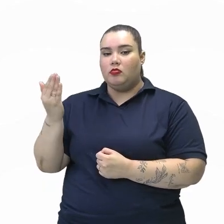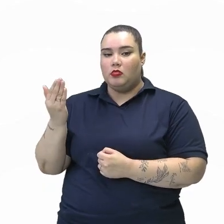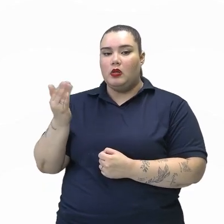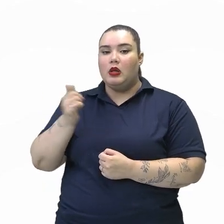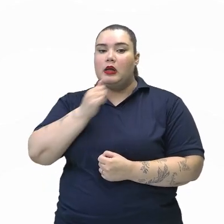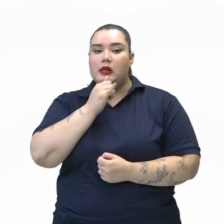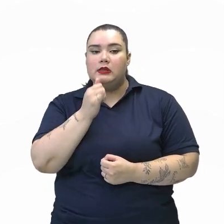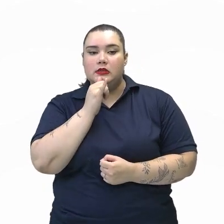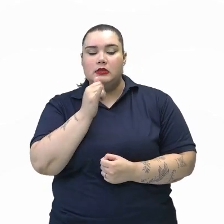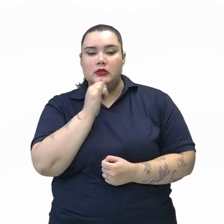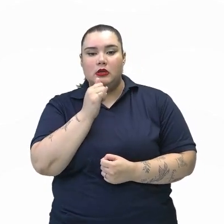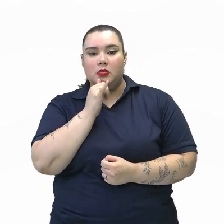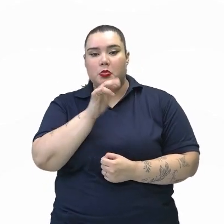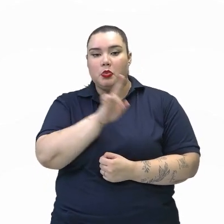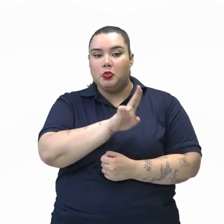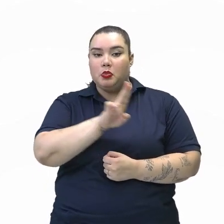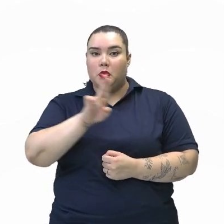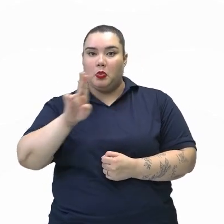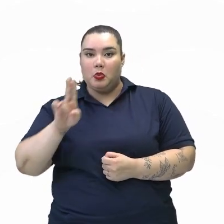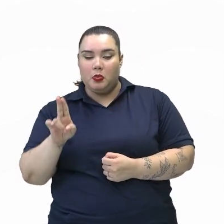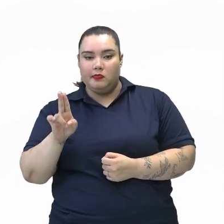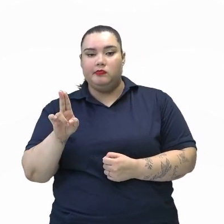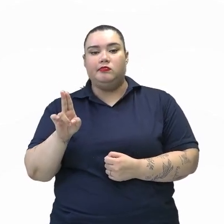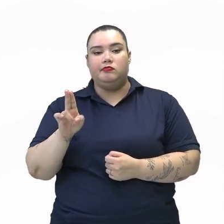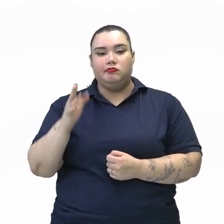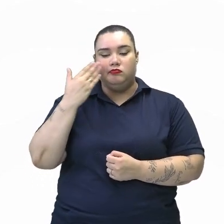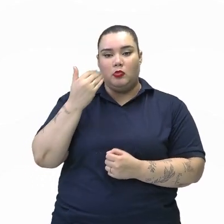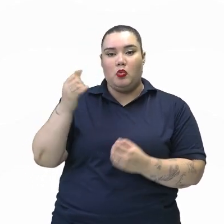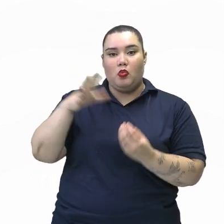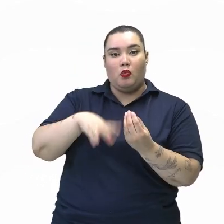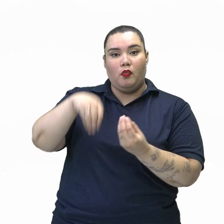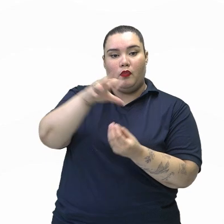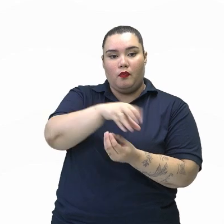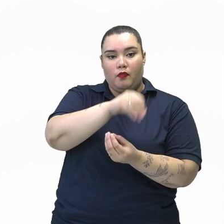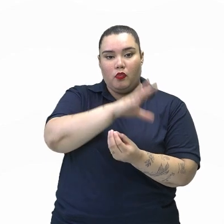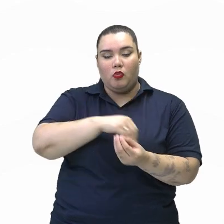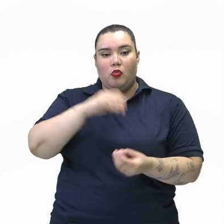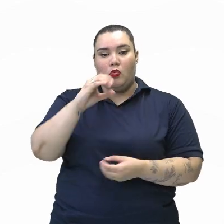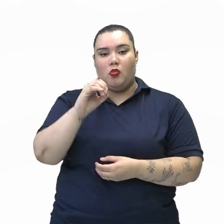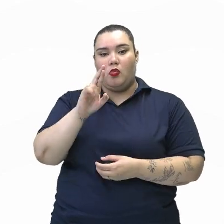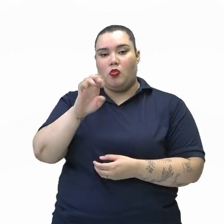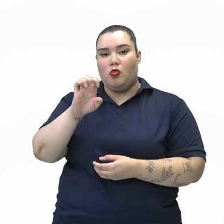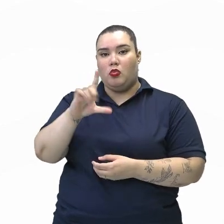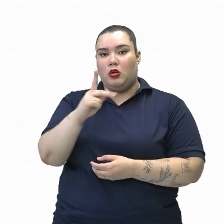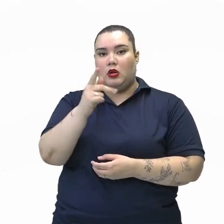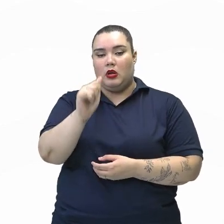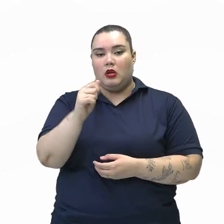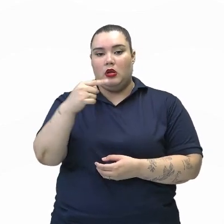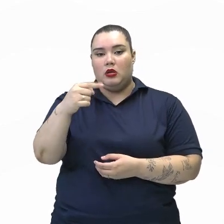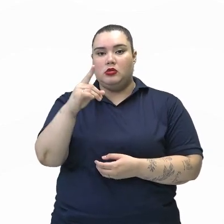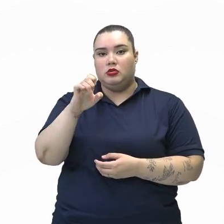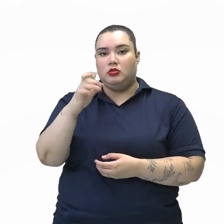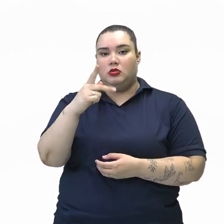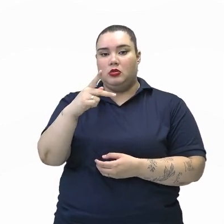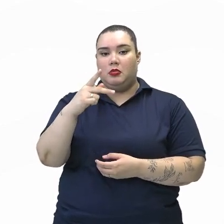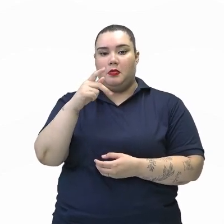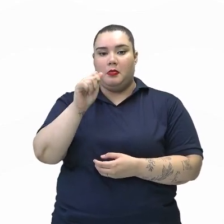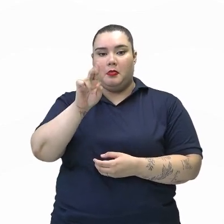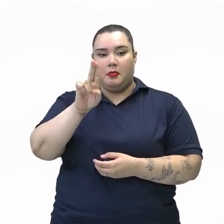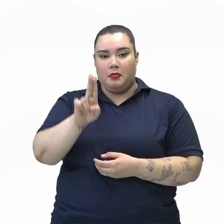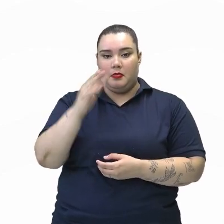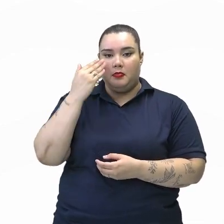Como exemplo, nós temos aí, como eu falei para vocês, os fungos, orelha de pau, e a